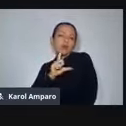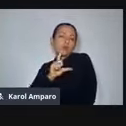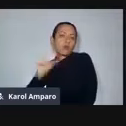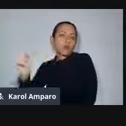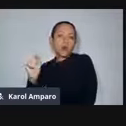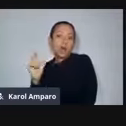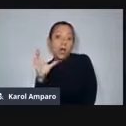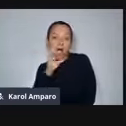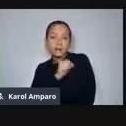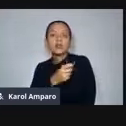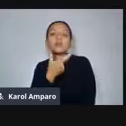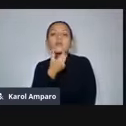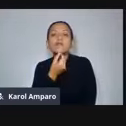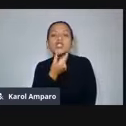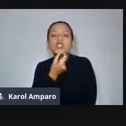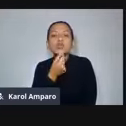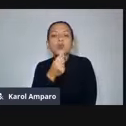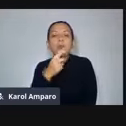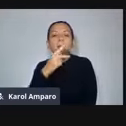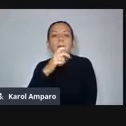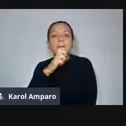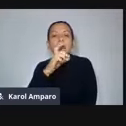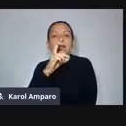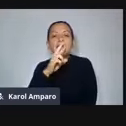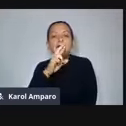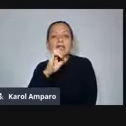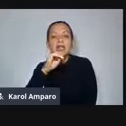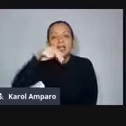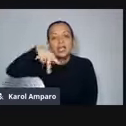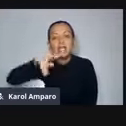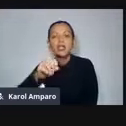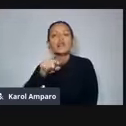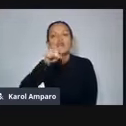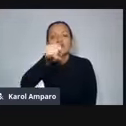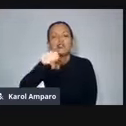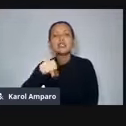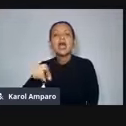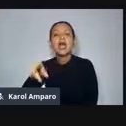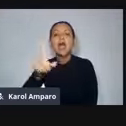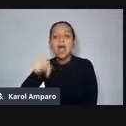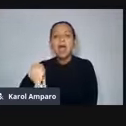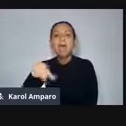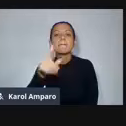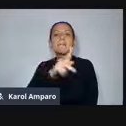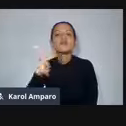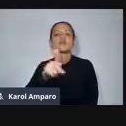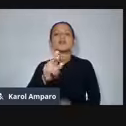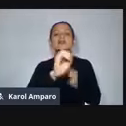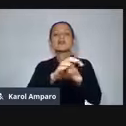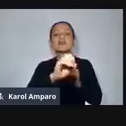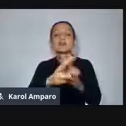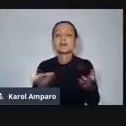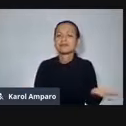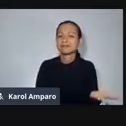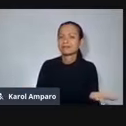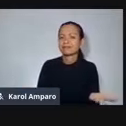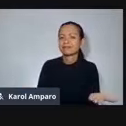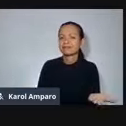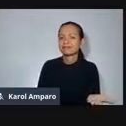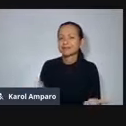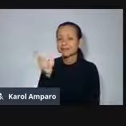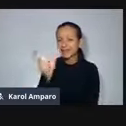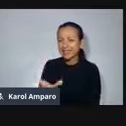Ô Pedrinho, continue essa aula para mim. Olha só que significativo que é. E isso é uma